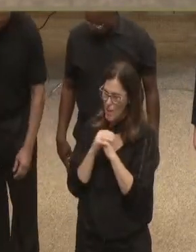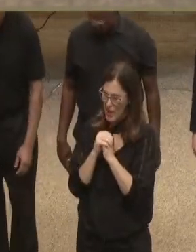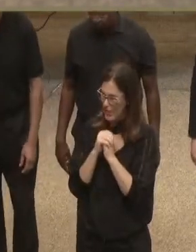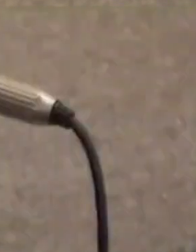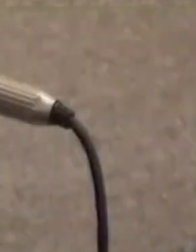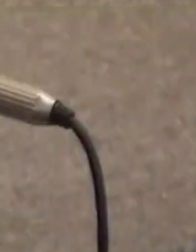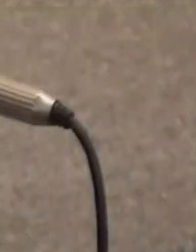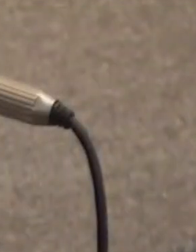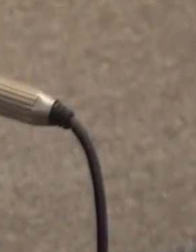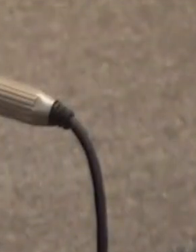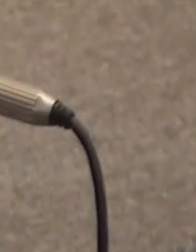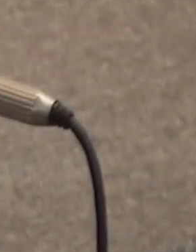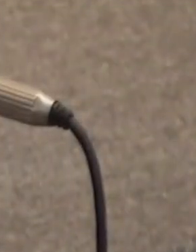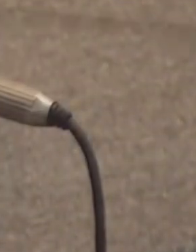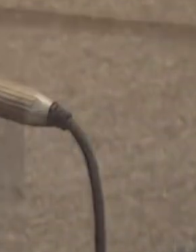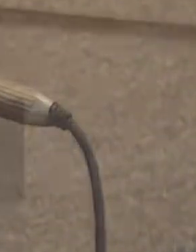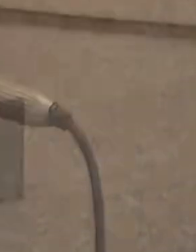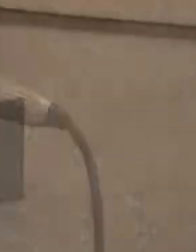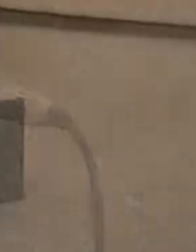Amém.